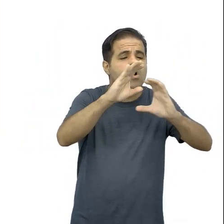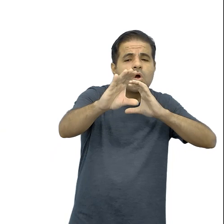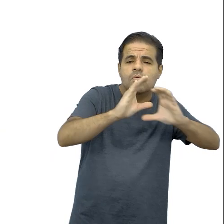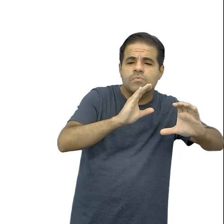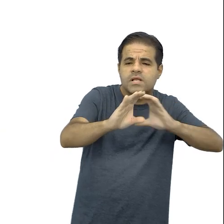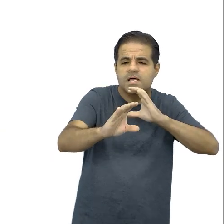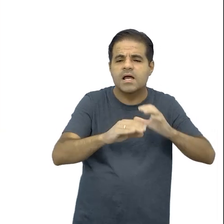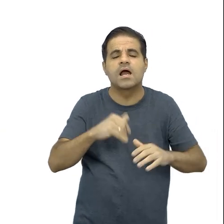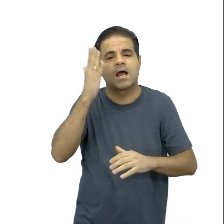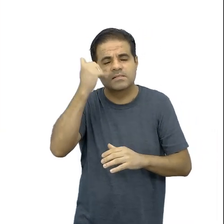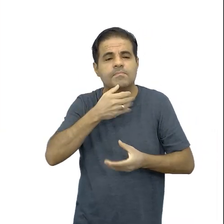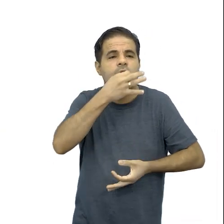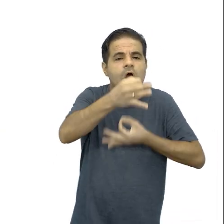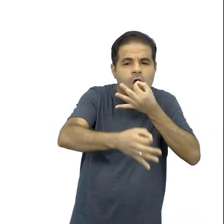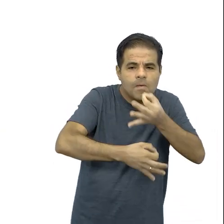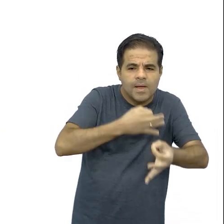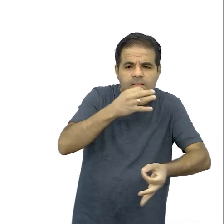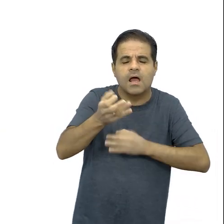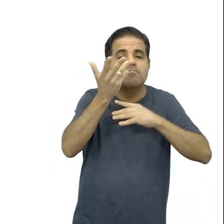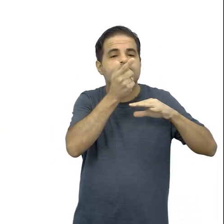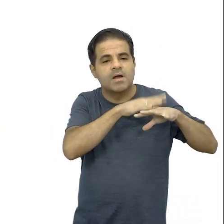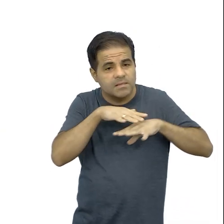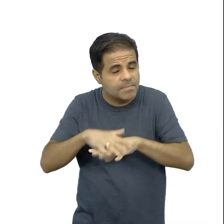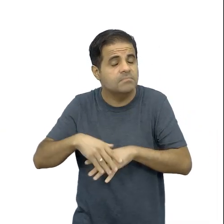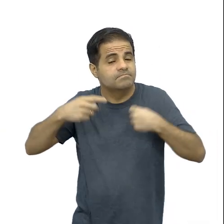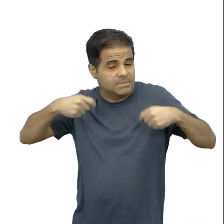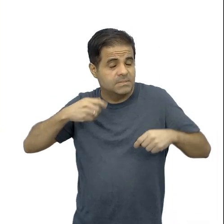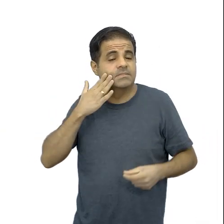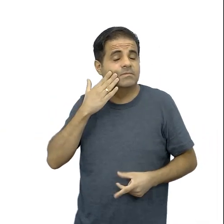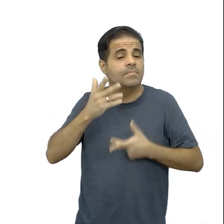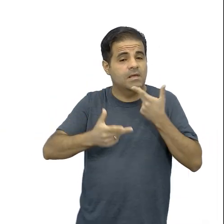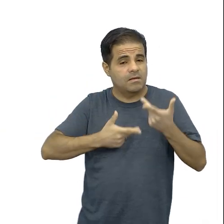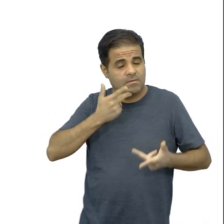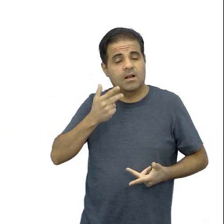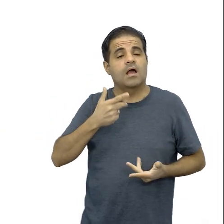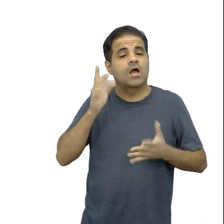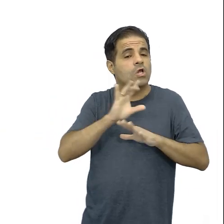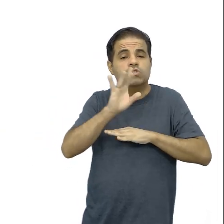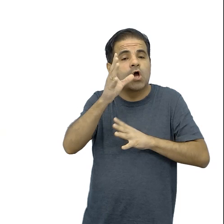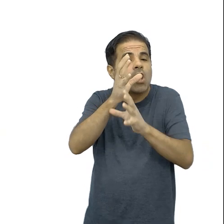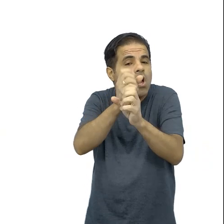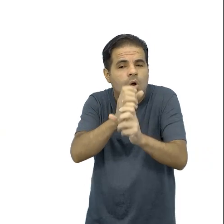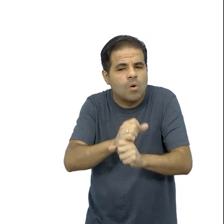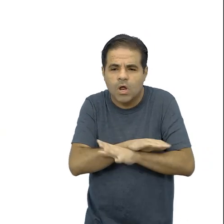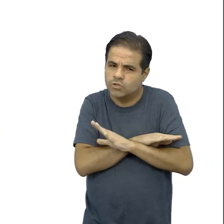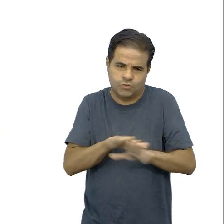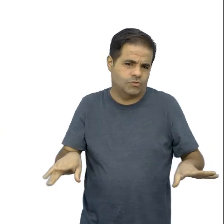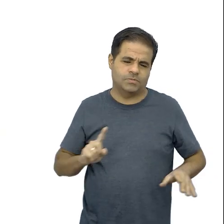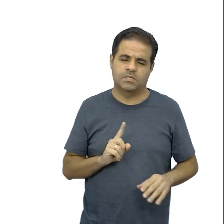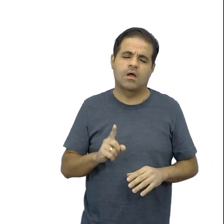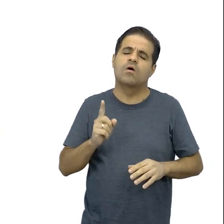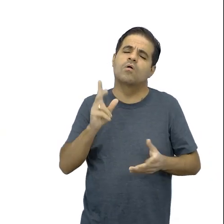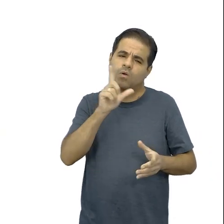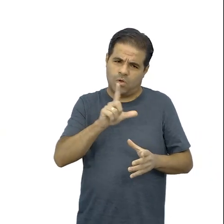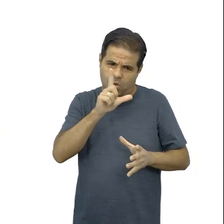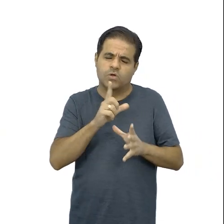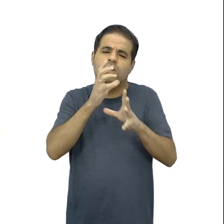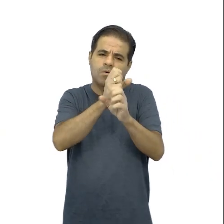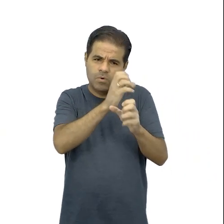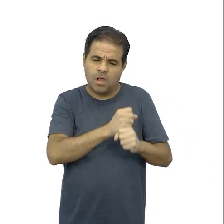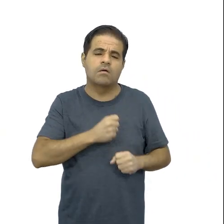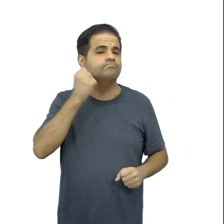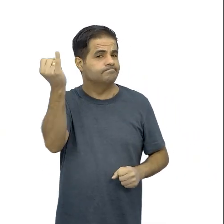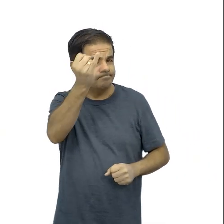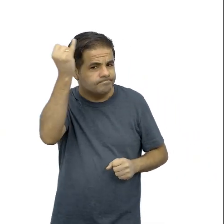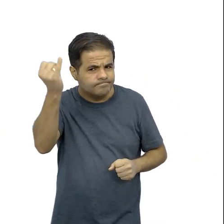comunicar, argumentar matematicamente, e não somente efetuar os cálculos. Claro que fazer cálculo